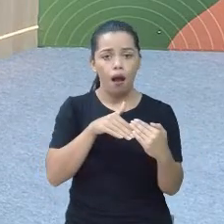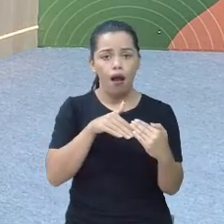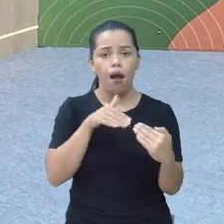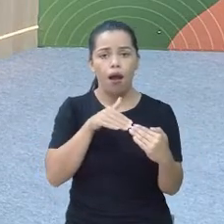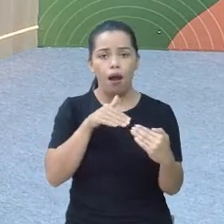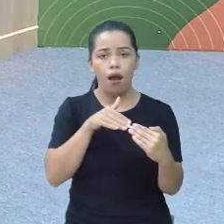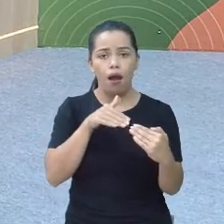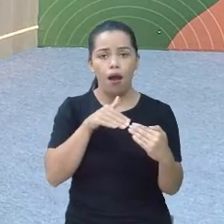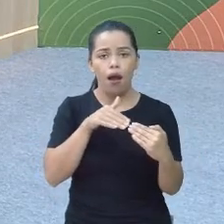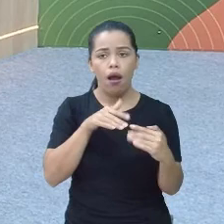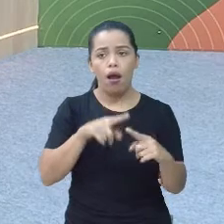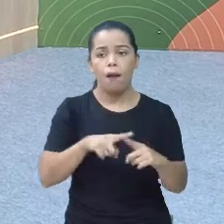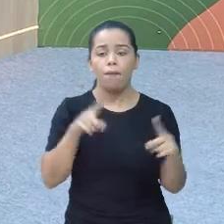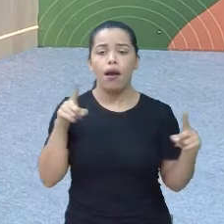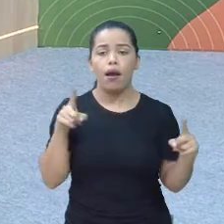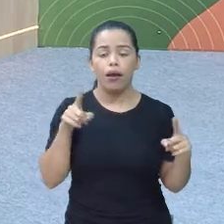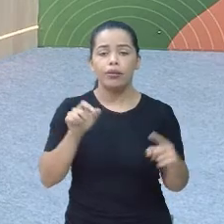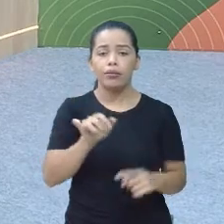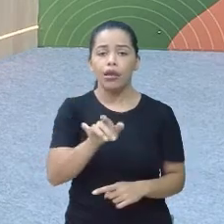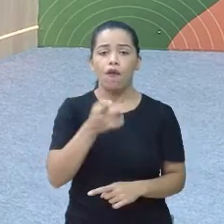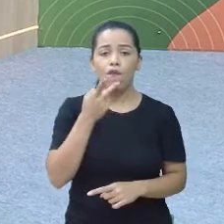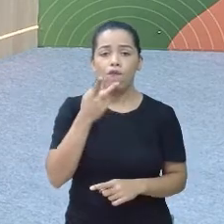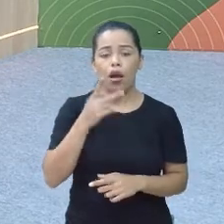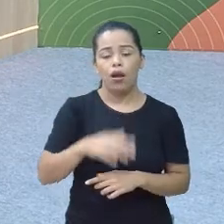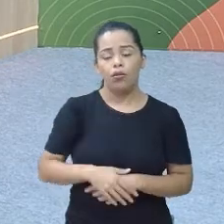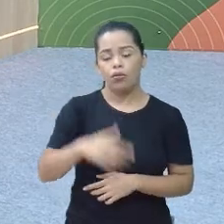certo? Contudo, se eu falo...